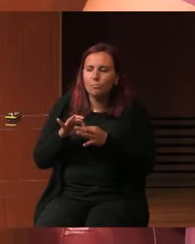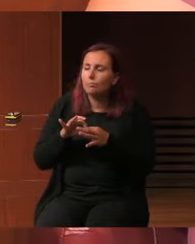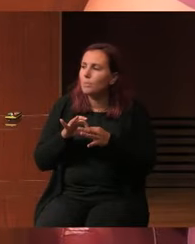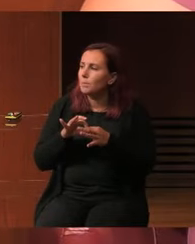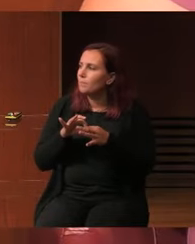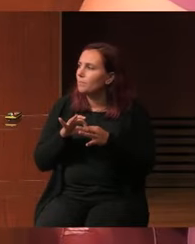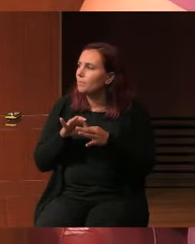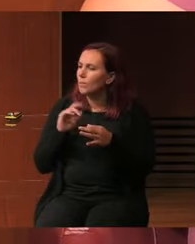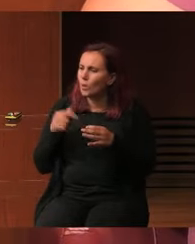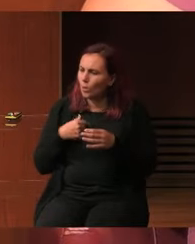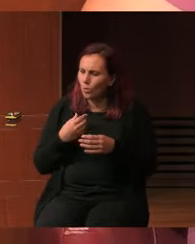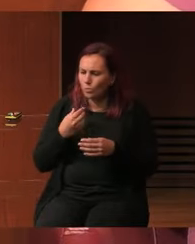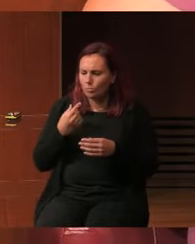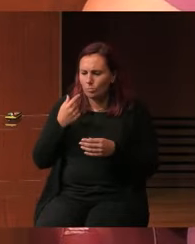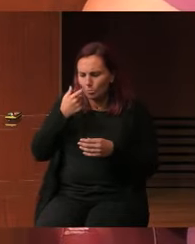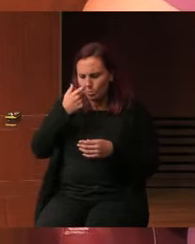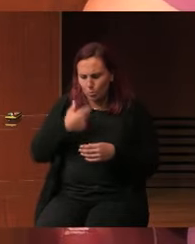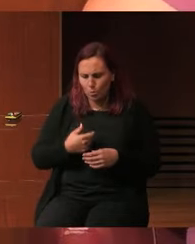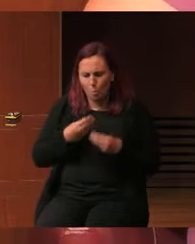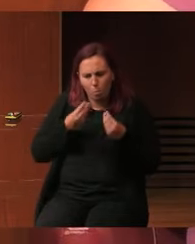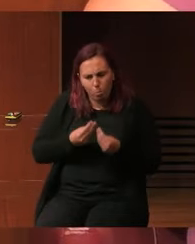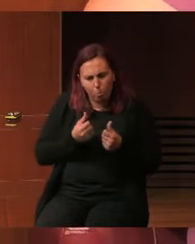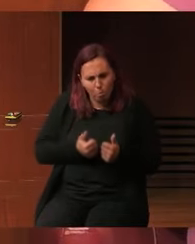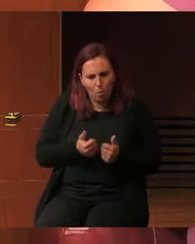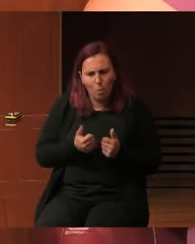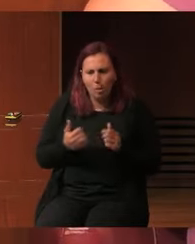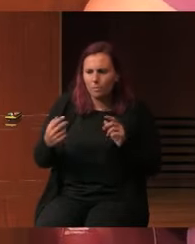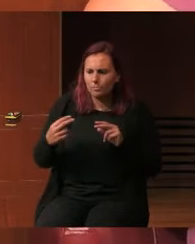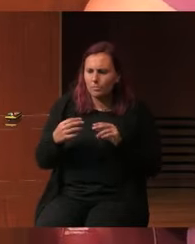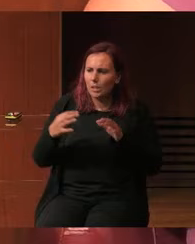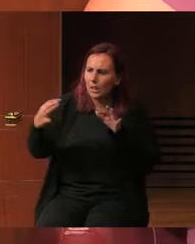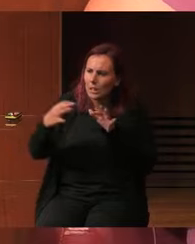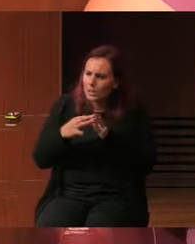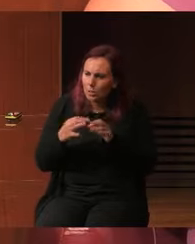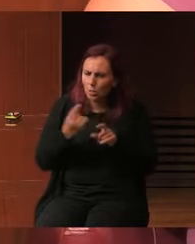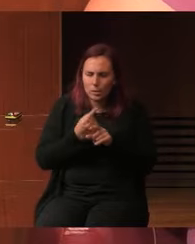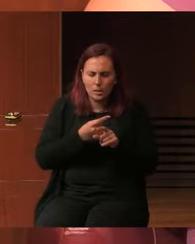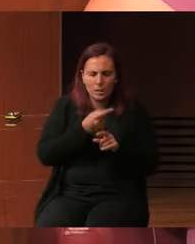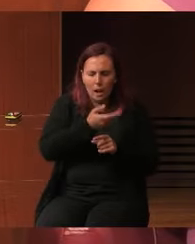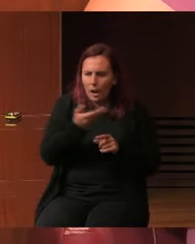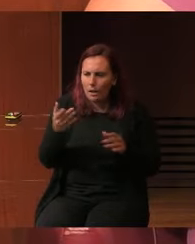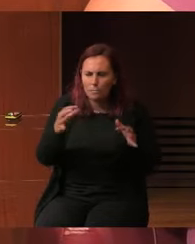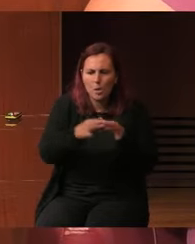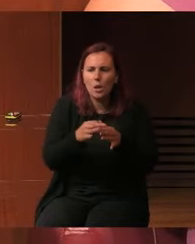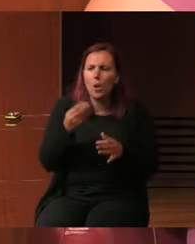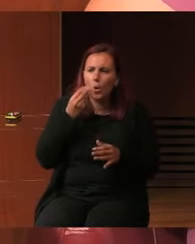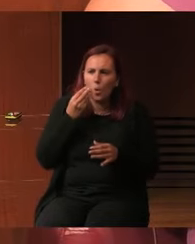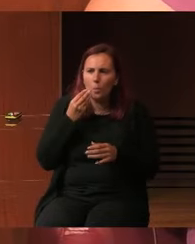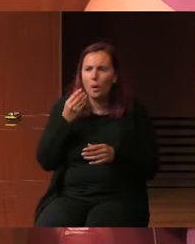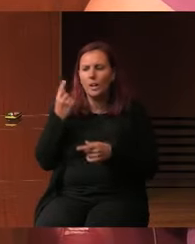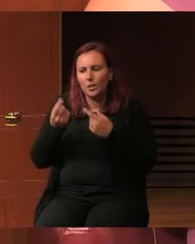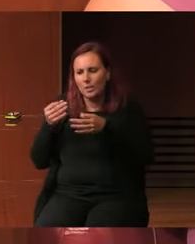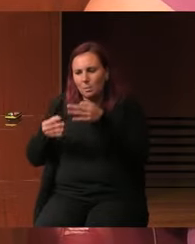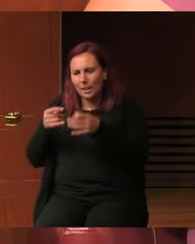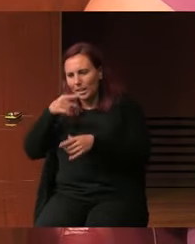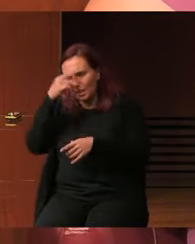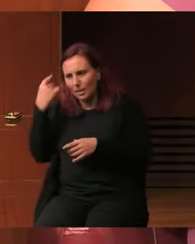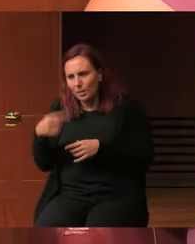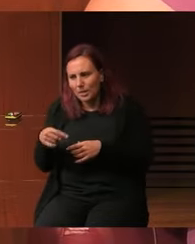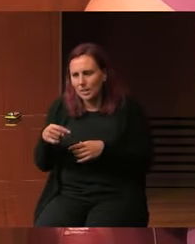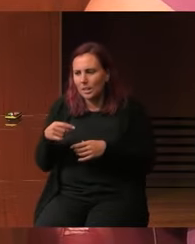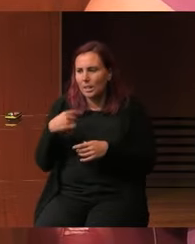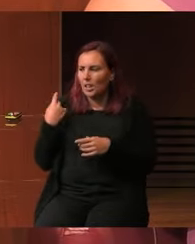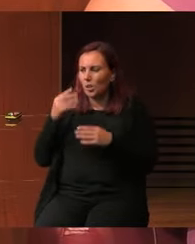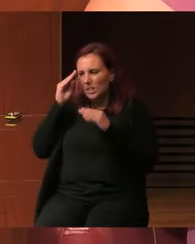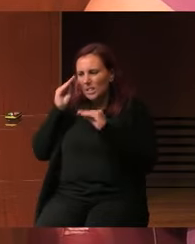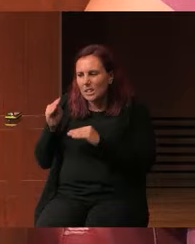Nós somos bons, nós humanos somos muito bons a fazer pontos, a relacionar coisas, que é algo que é muito mais difícil nós ensinarmos